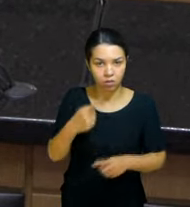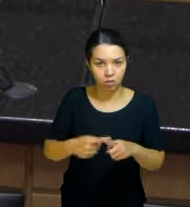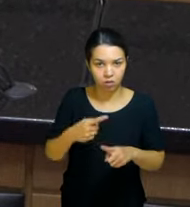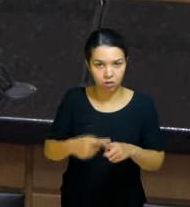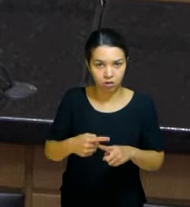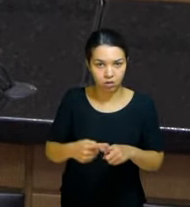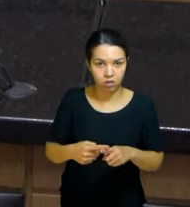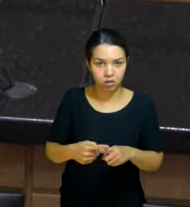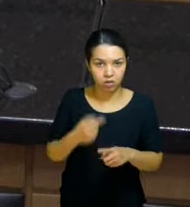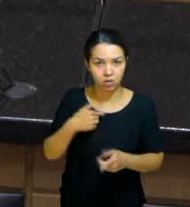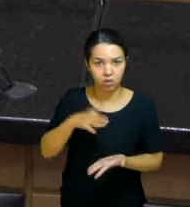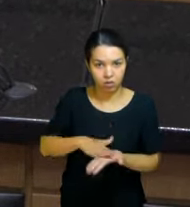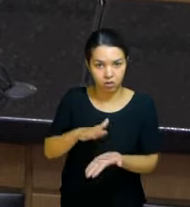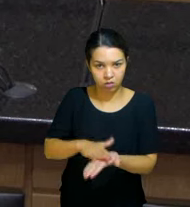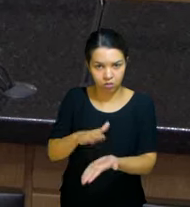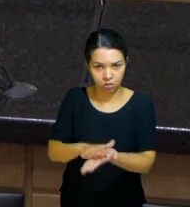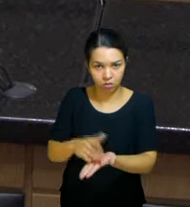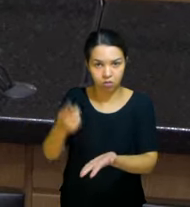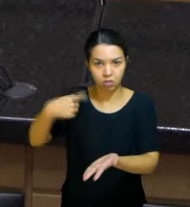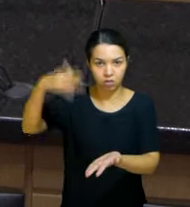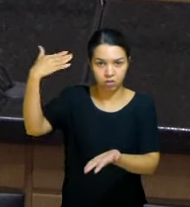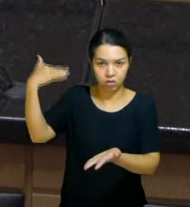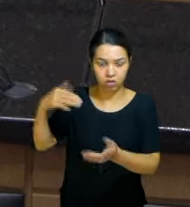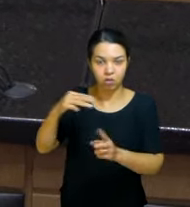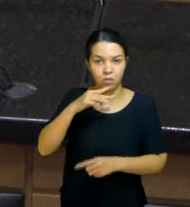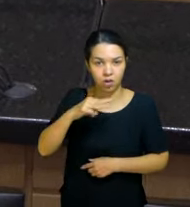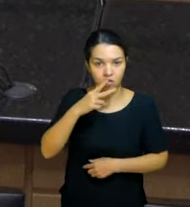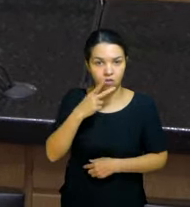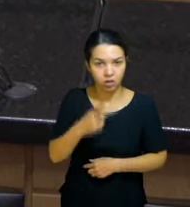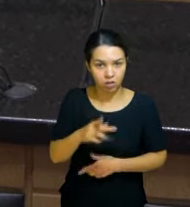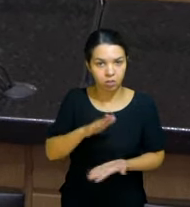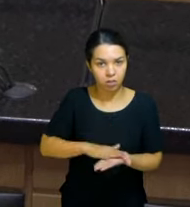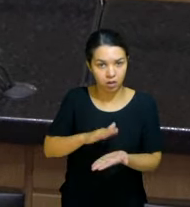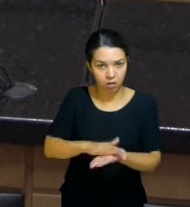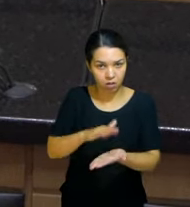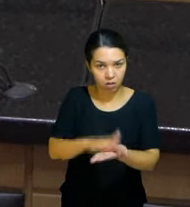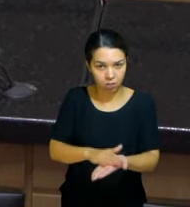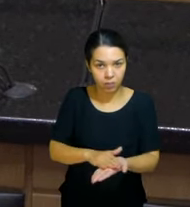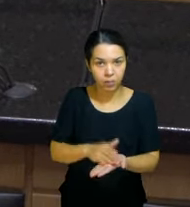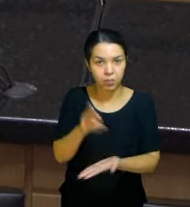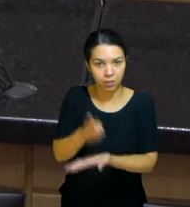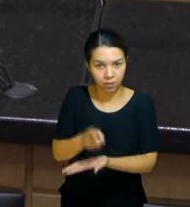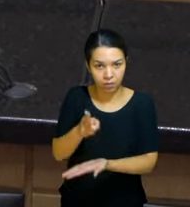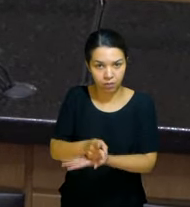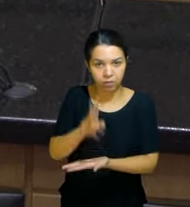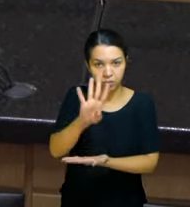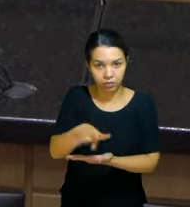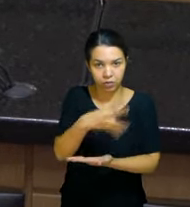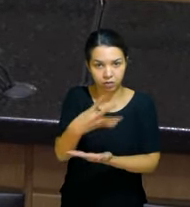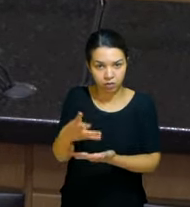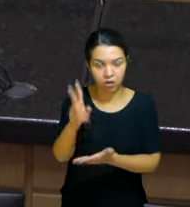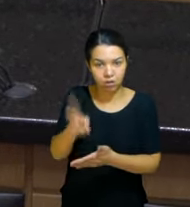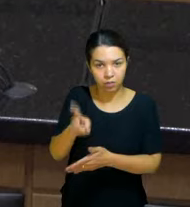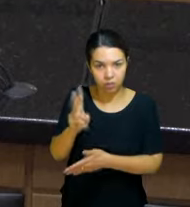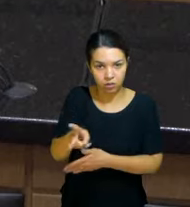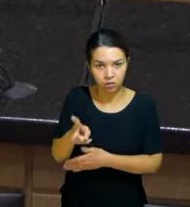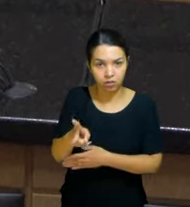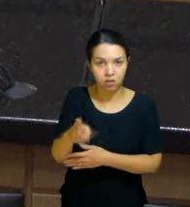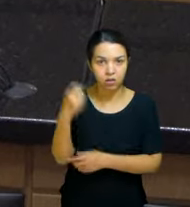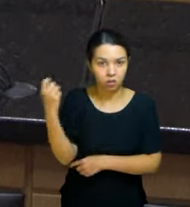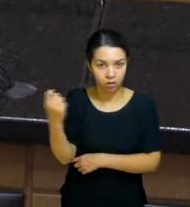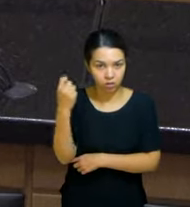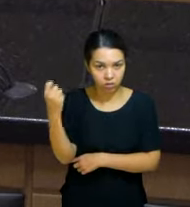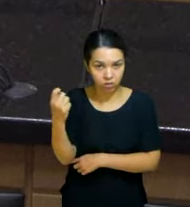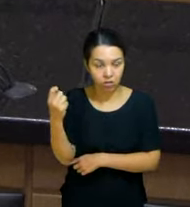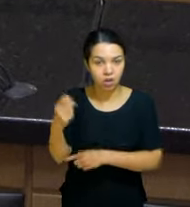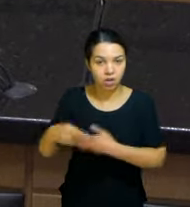o elogiei em março, quando falei, coronel, parabéns por ter mantido o calendário. Quando o Rio do Sul desistiu, que